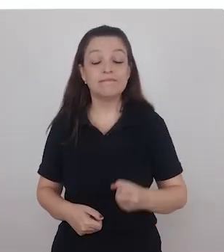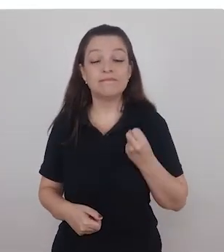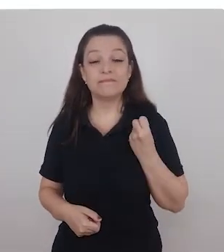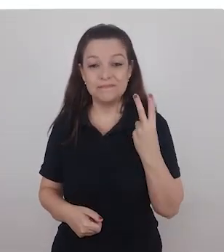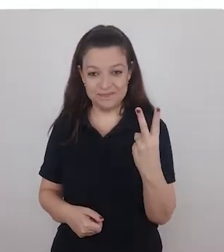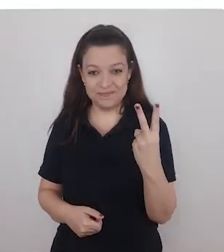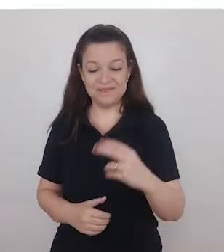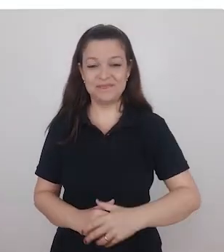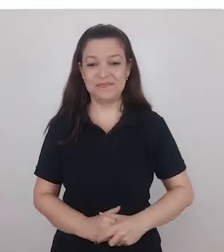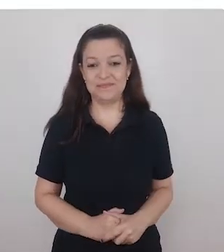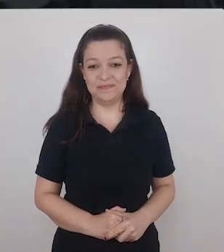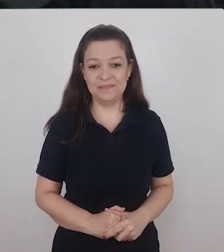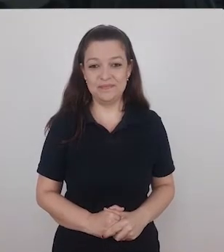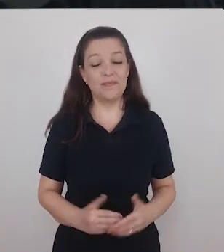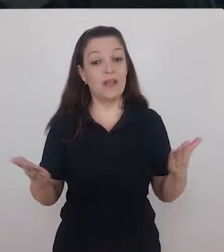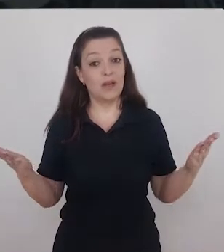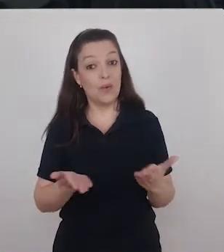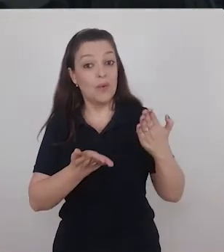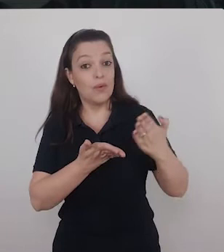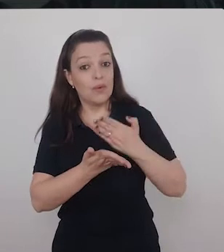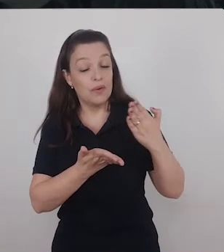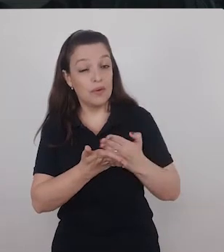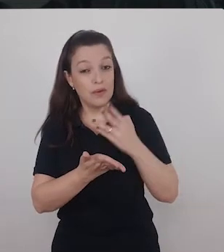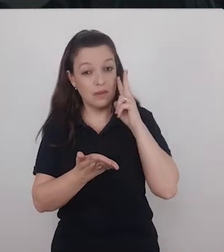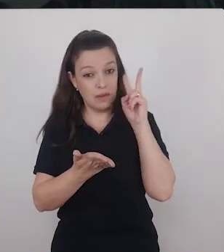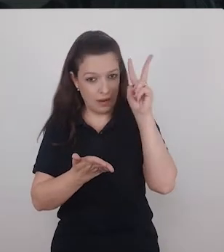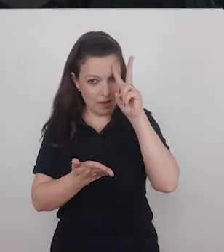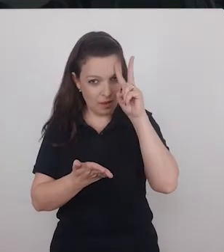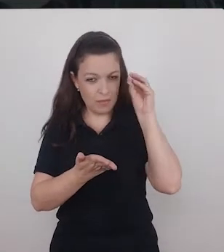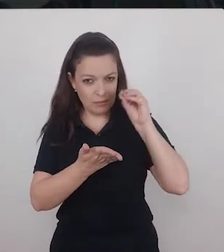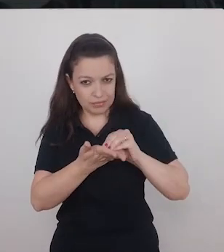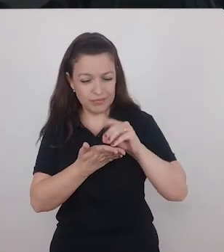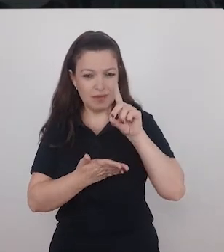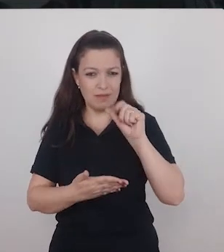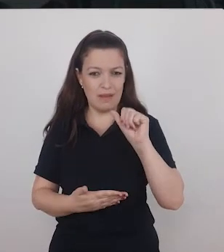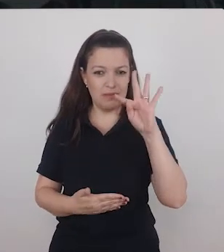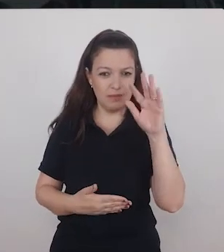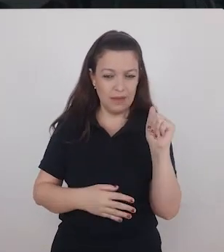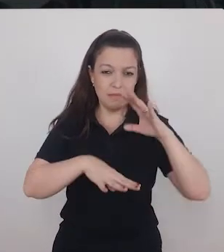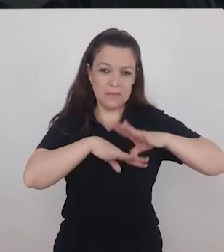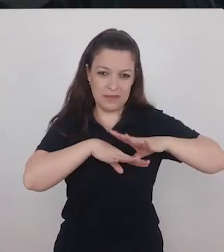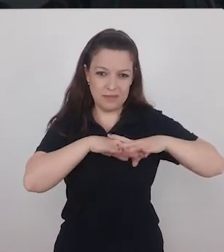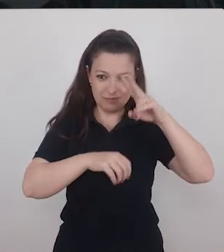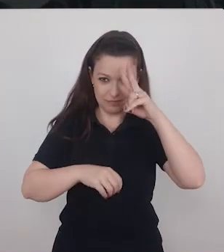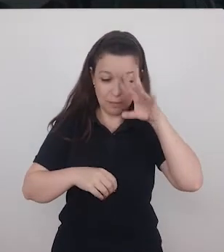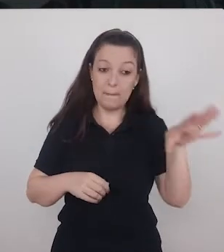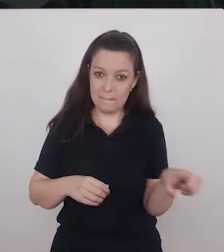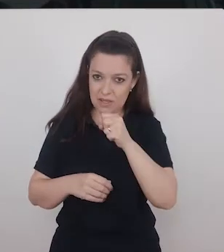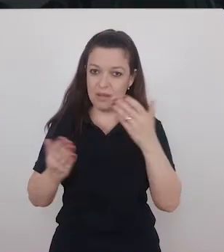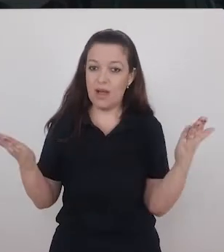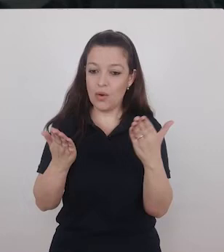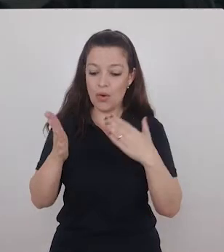a 2. Então, agora peguem o caderno que vocês tinham colocado a data de hoje e a palavra